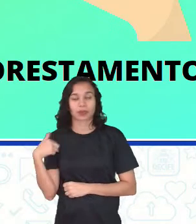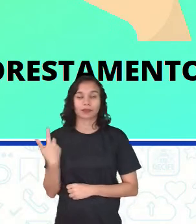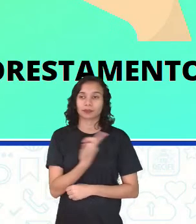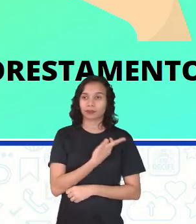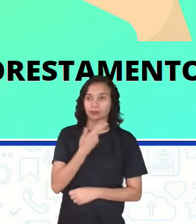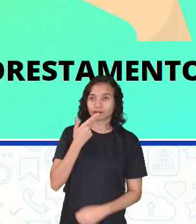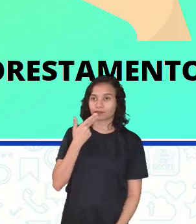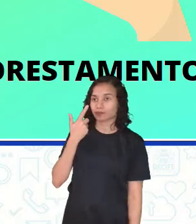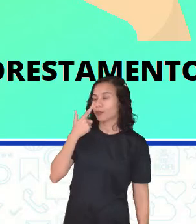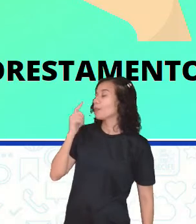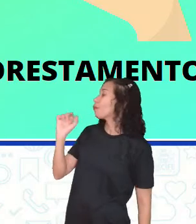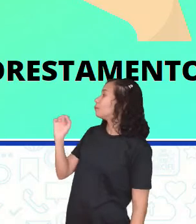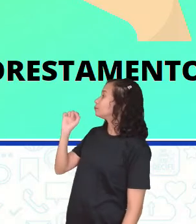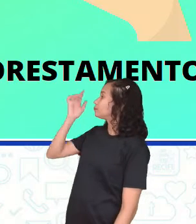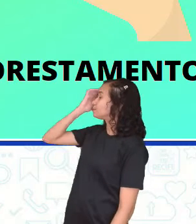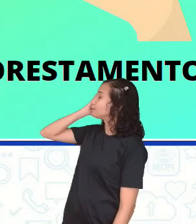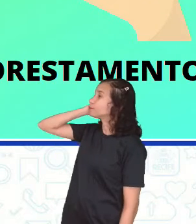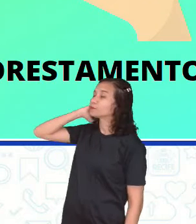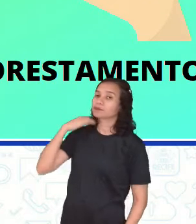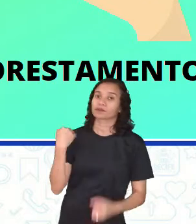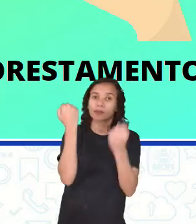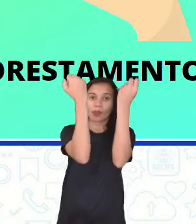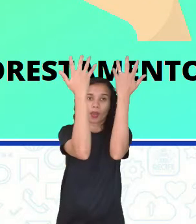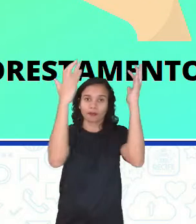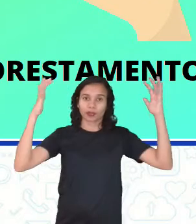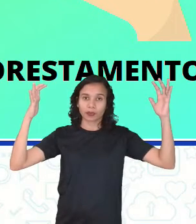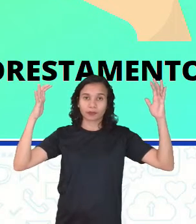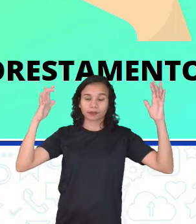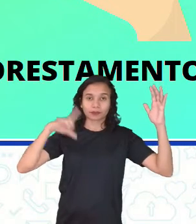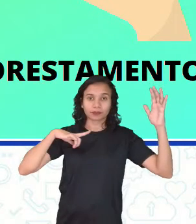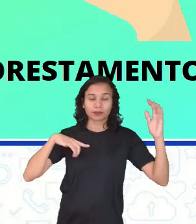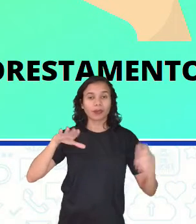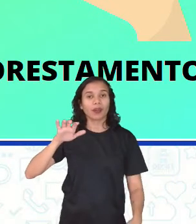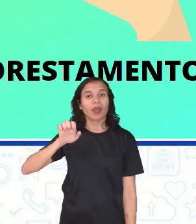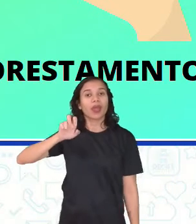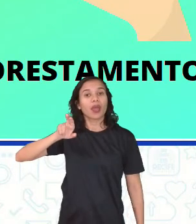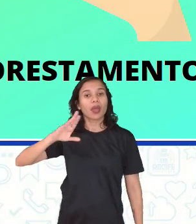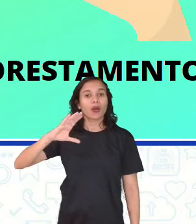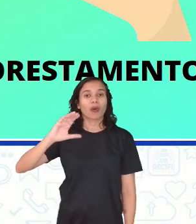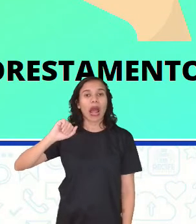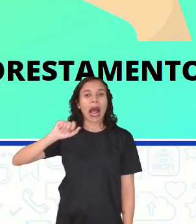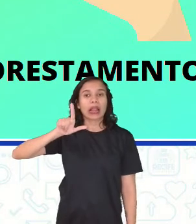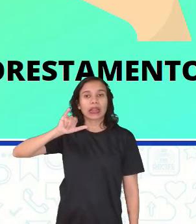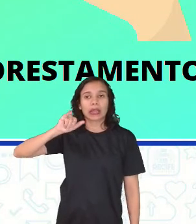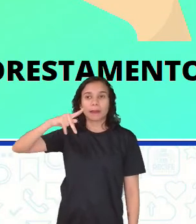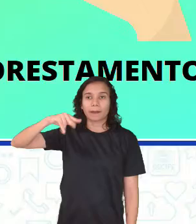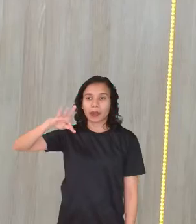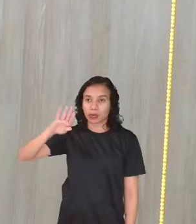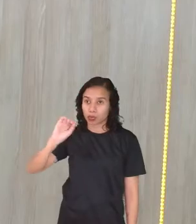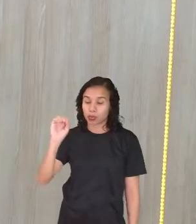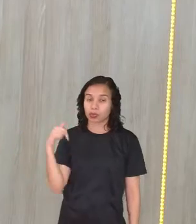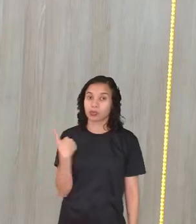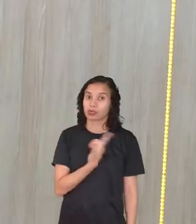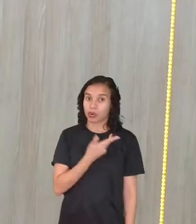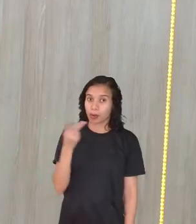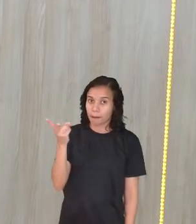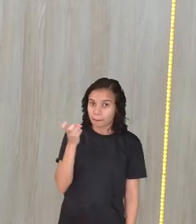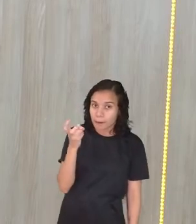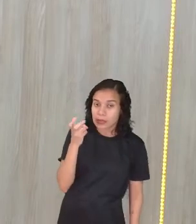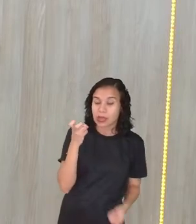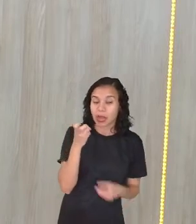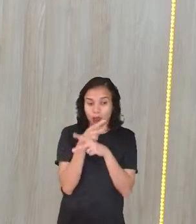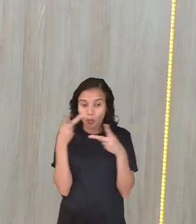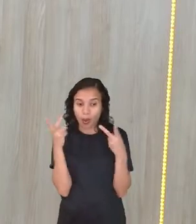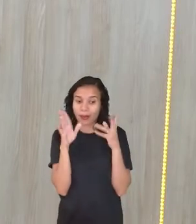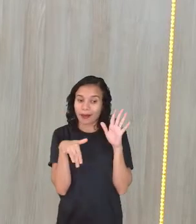diante aqui da questão de um reflorestamento de eucalipto. E aí no eucalipto a gente vai ver algumas coisas que muitas